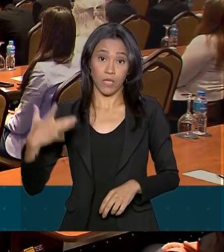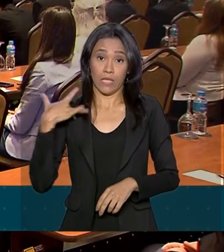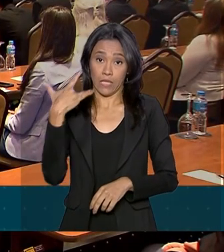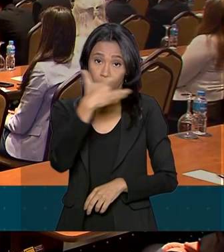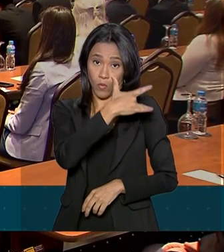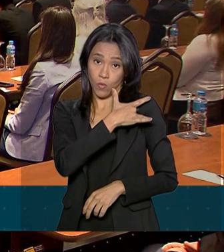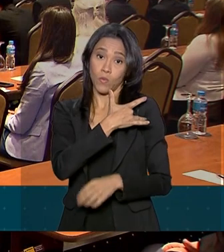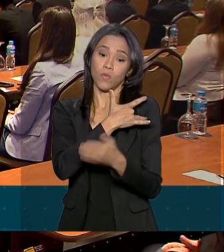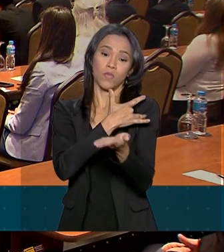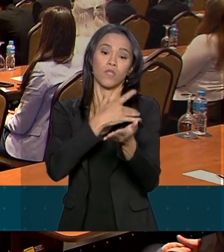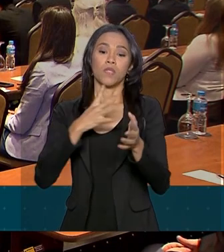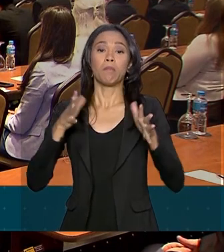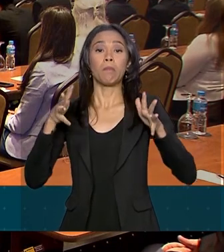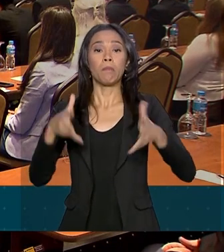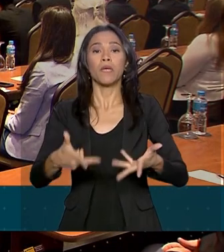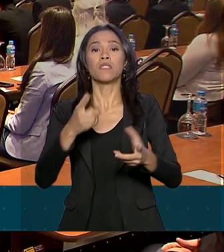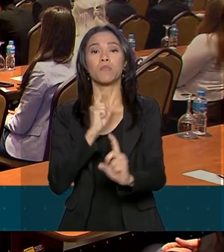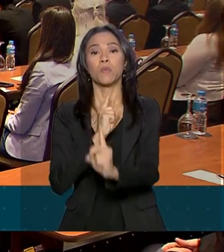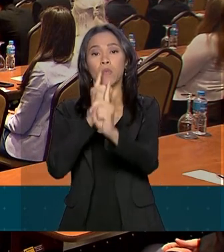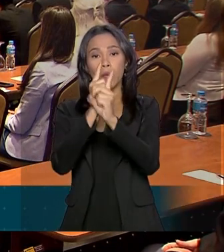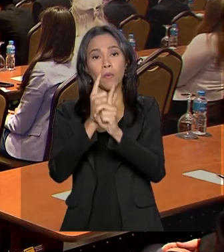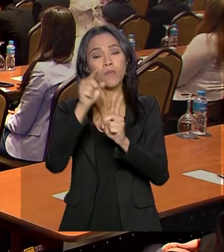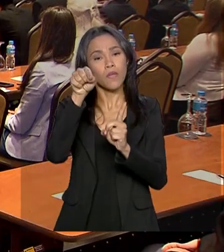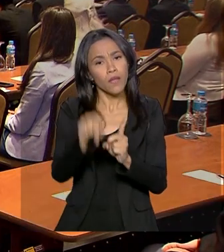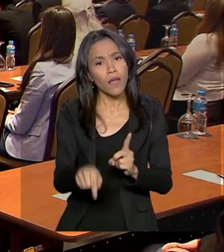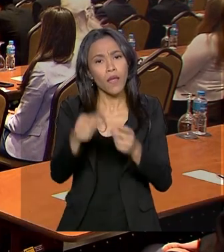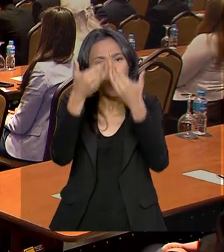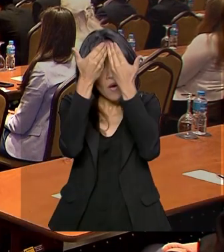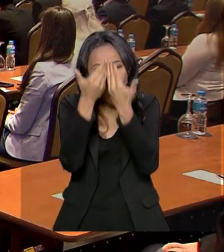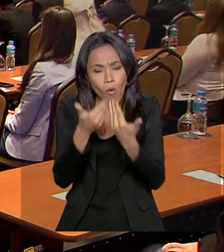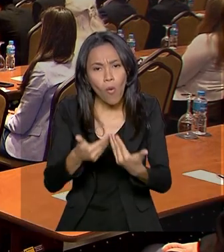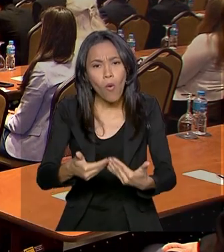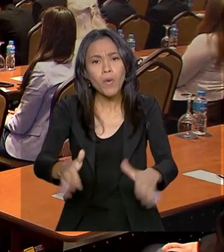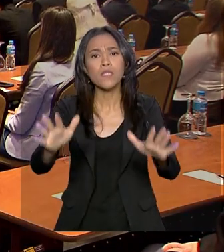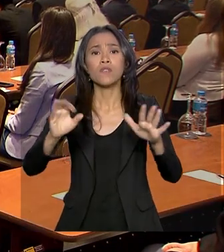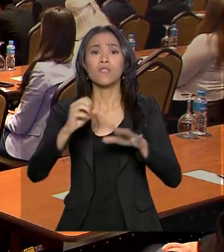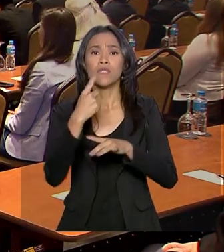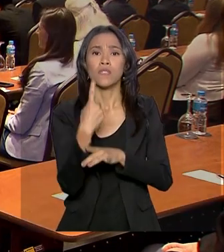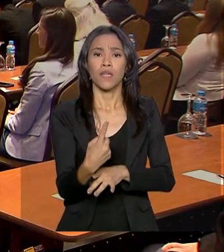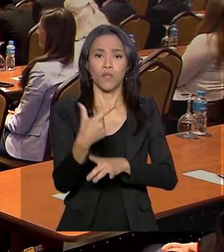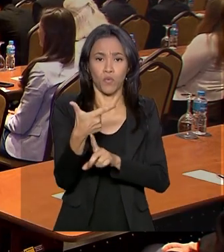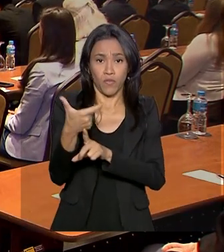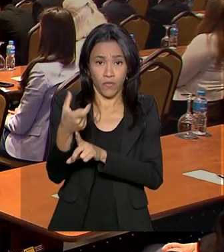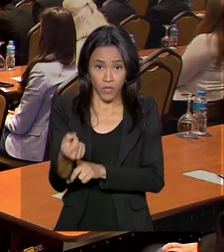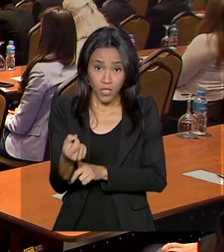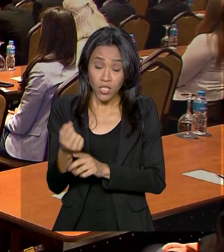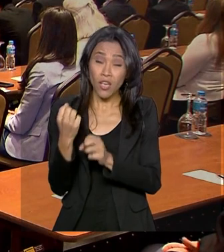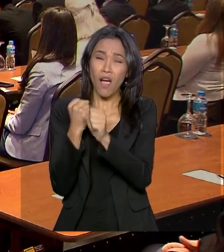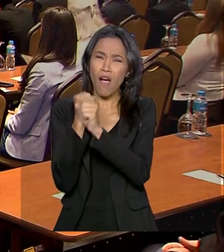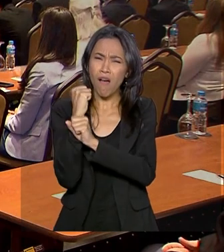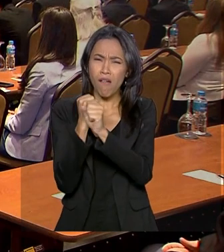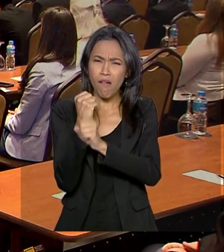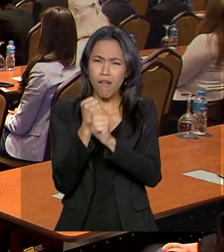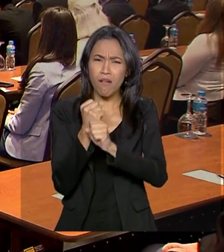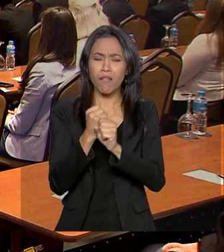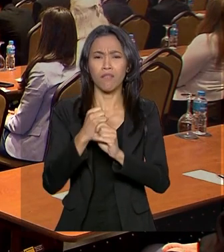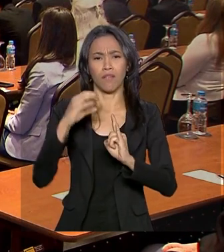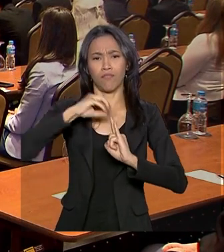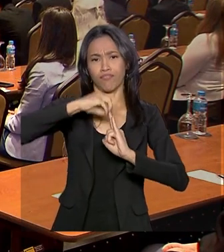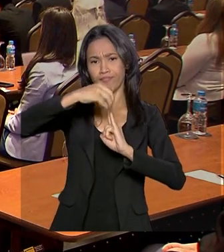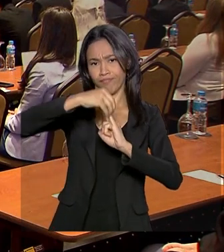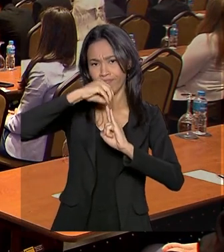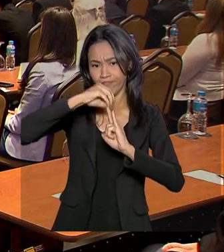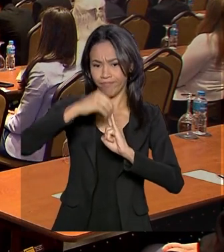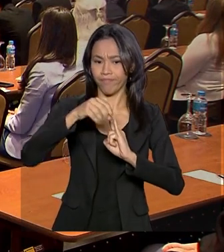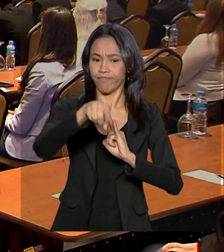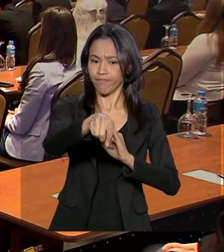está participando do encontro que é o início das comemorações dos 120 anos da Fundação Oswaldo Cruz. Na programação está